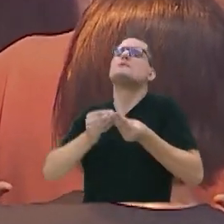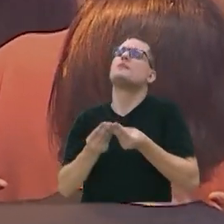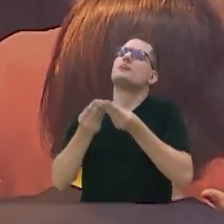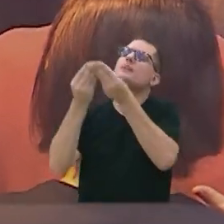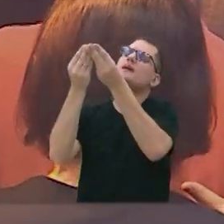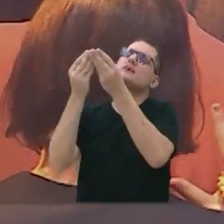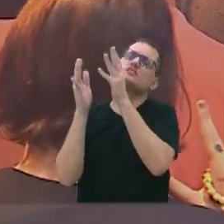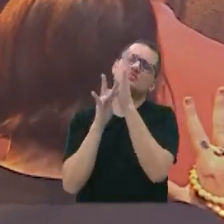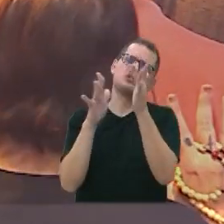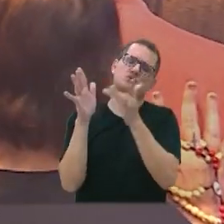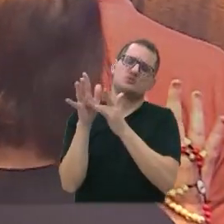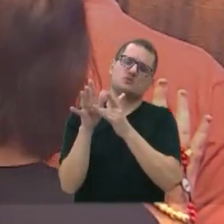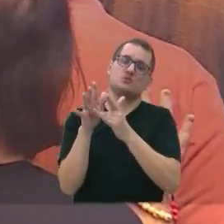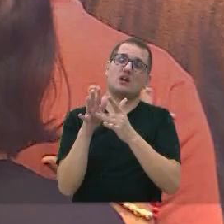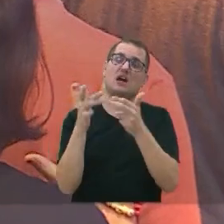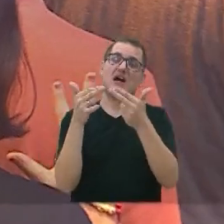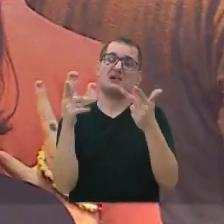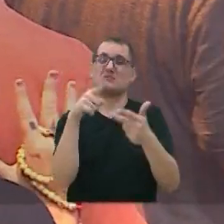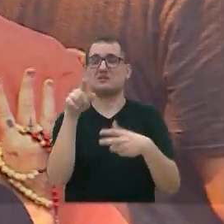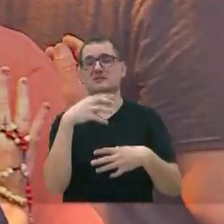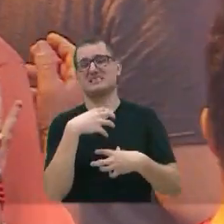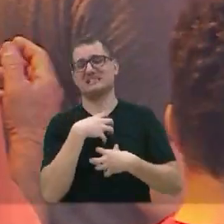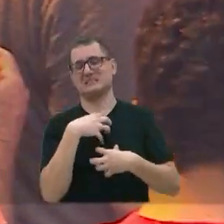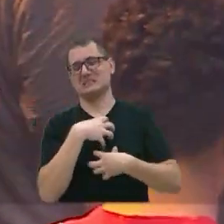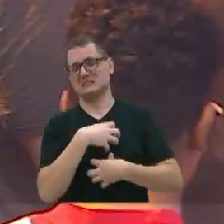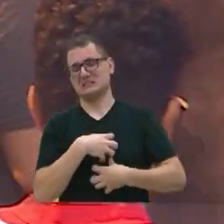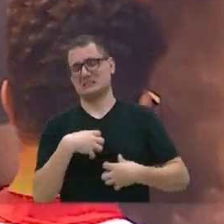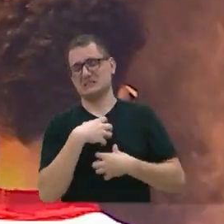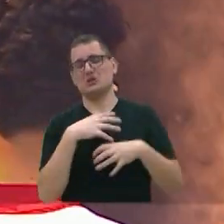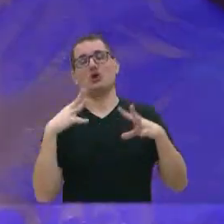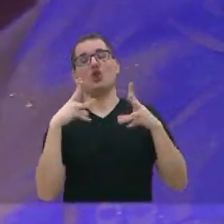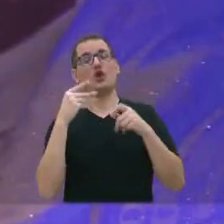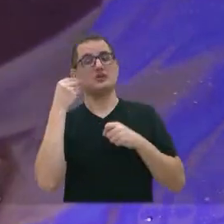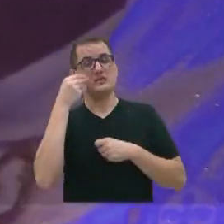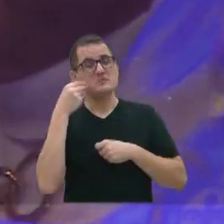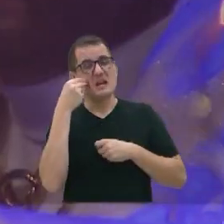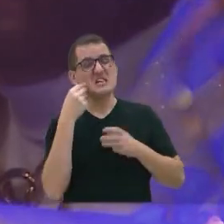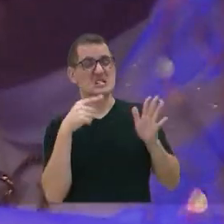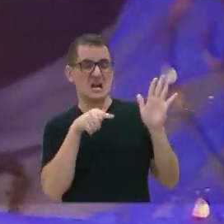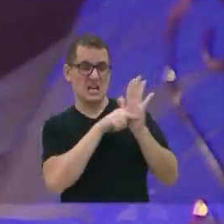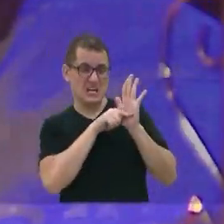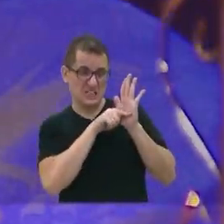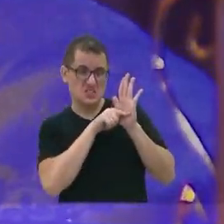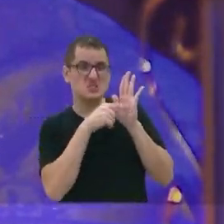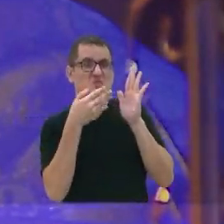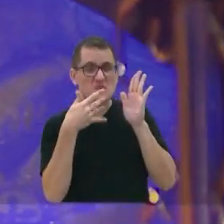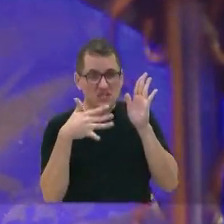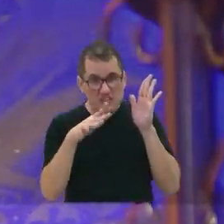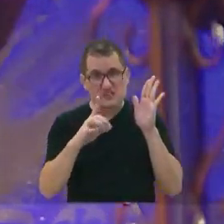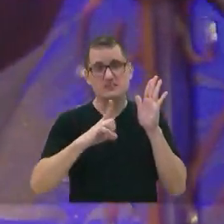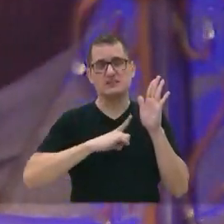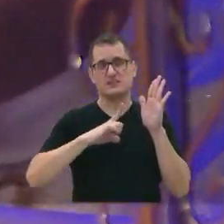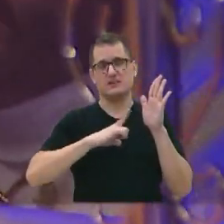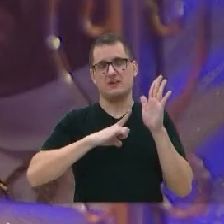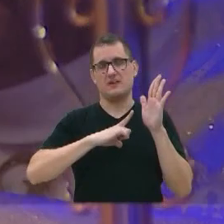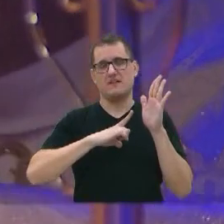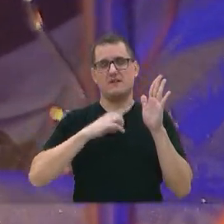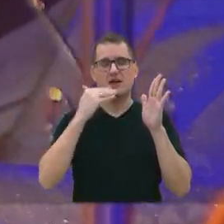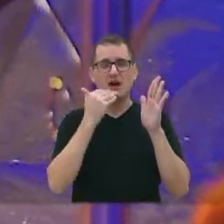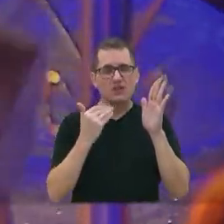irmã, talvez toda a experiência negativa que você passou na sua infância, que você passou na